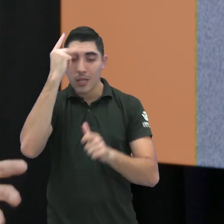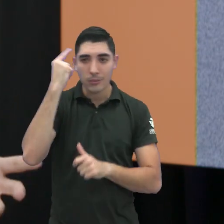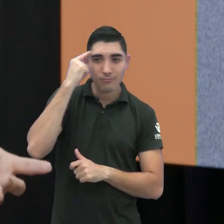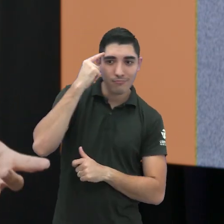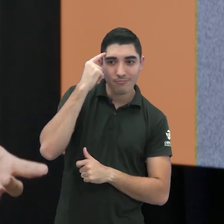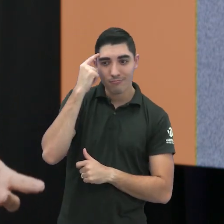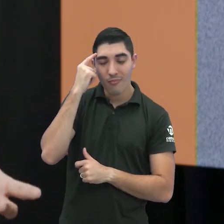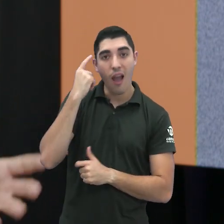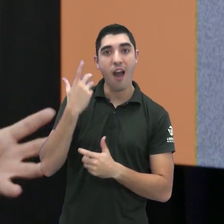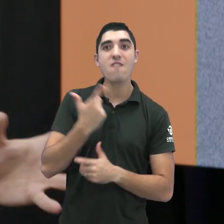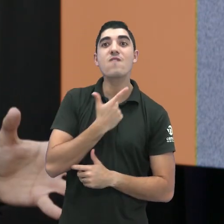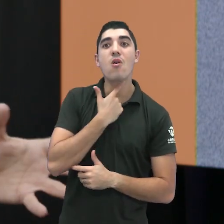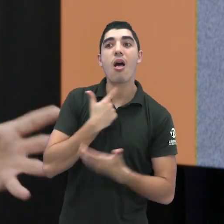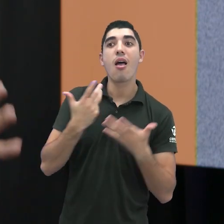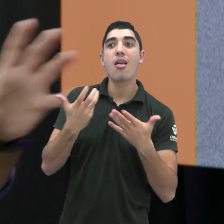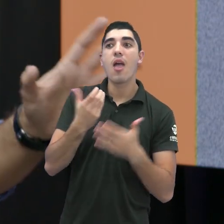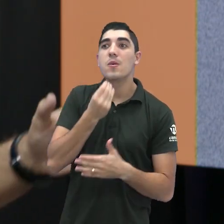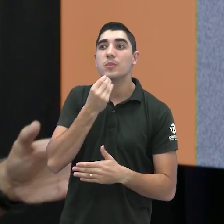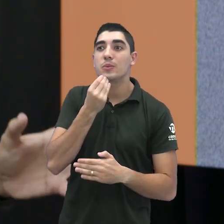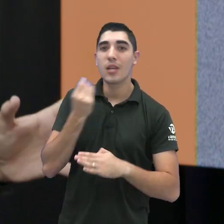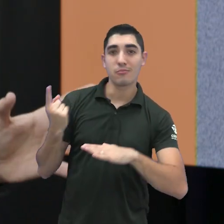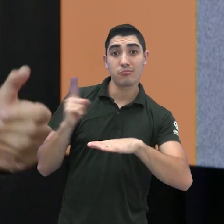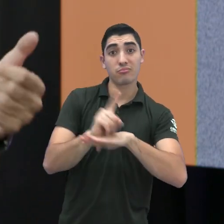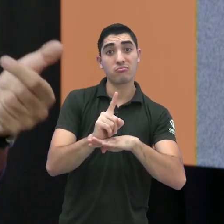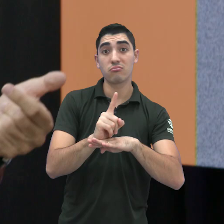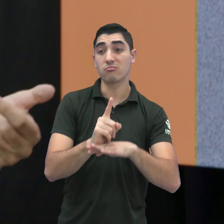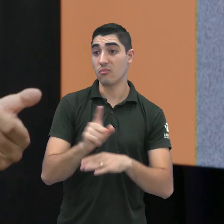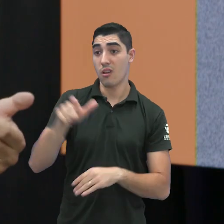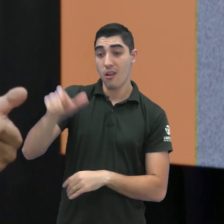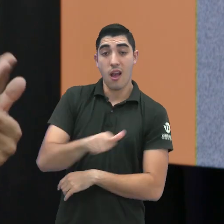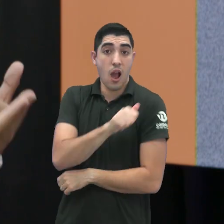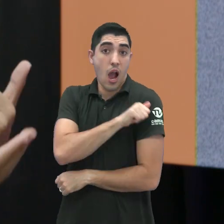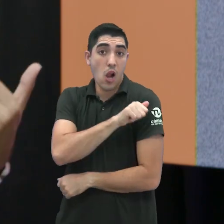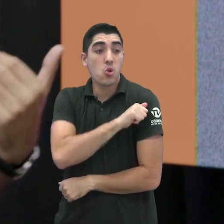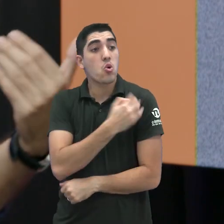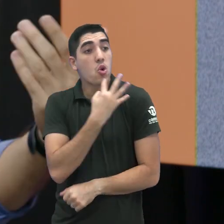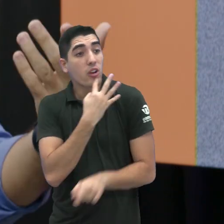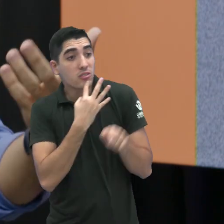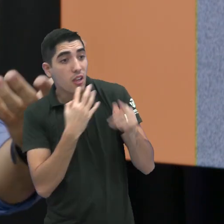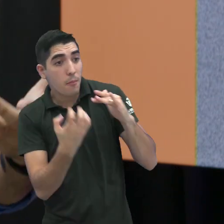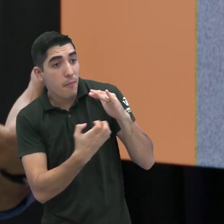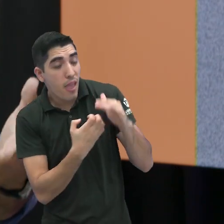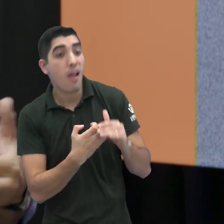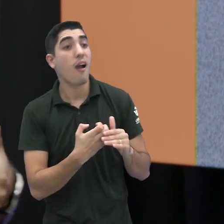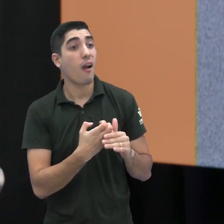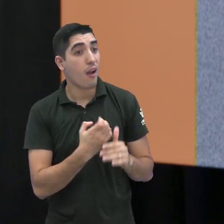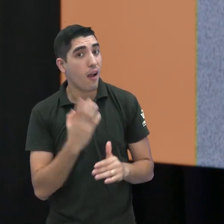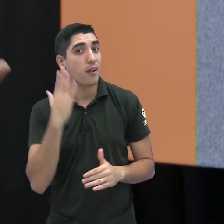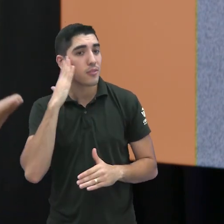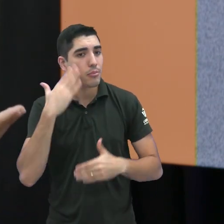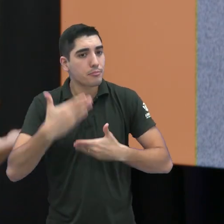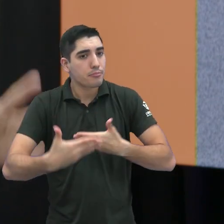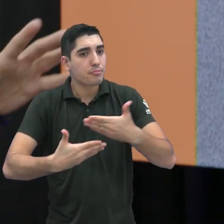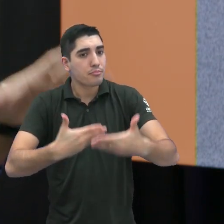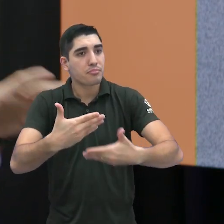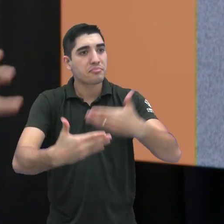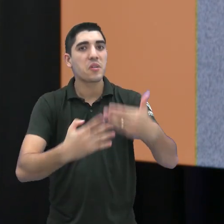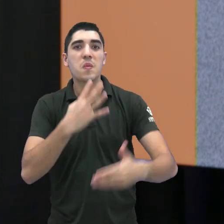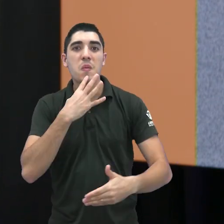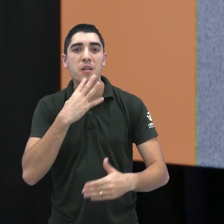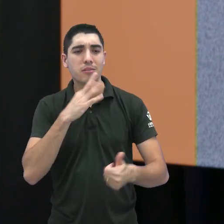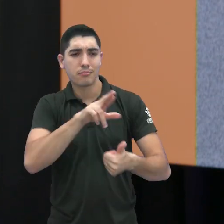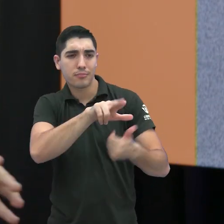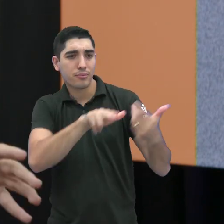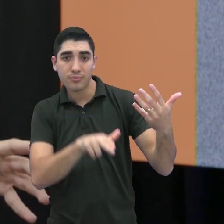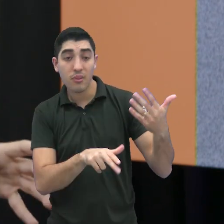para os alunos em uma feira em que todo mundo sai ganhando, né? O aluno conhece oportunidades, descobre caminhos, descobre empresas e as